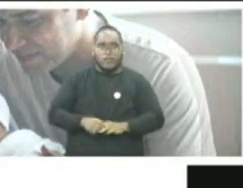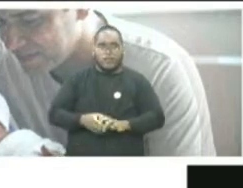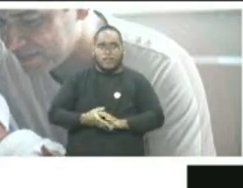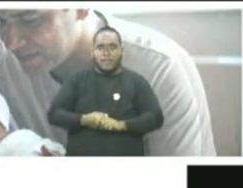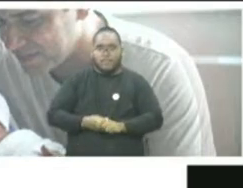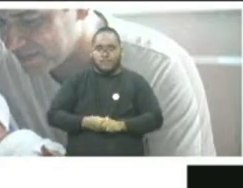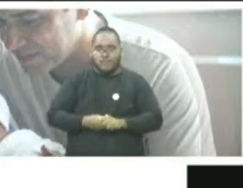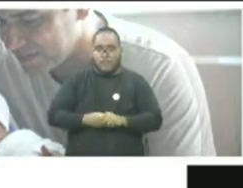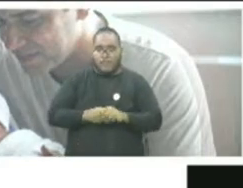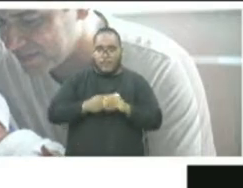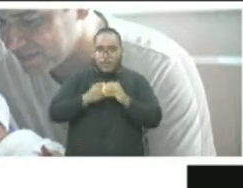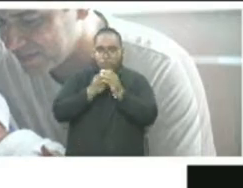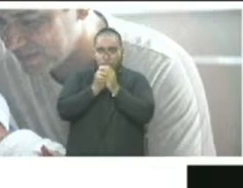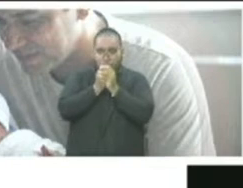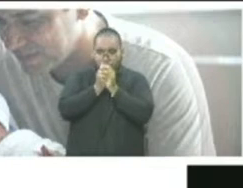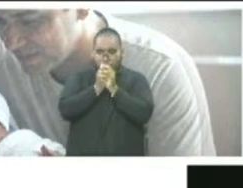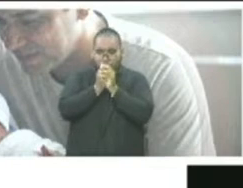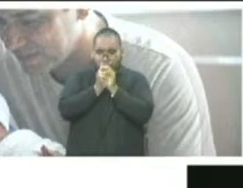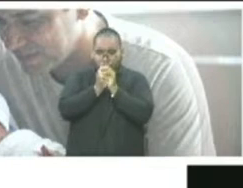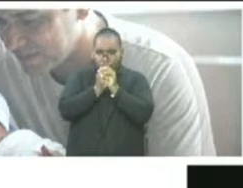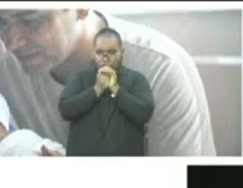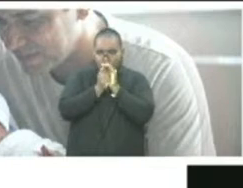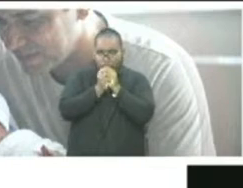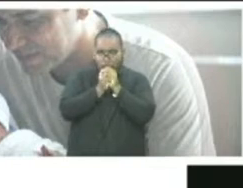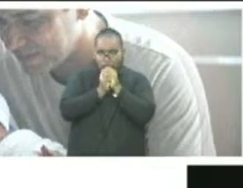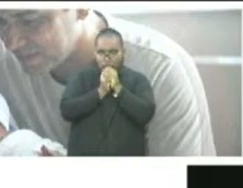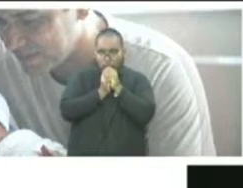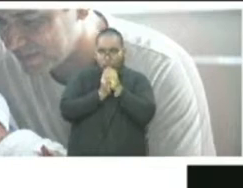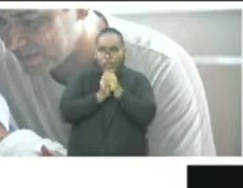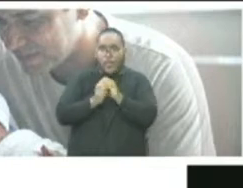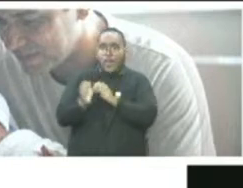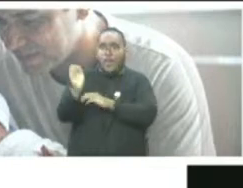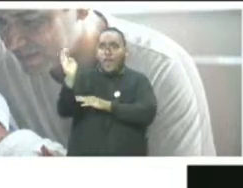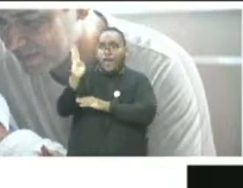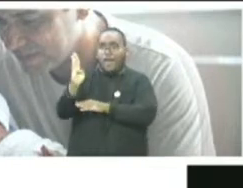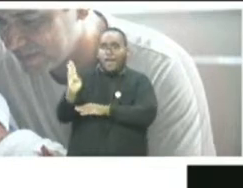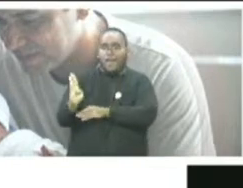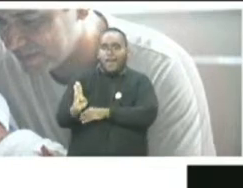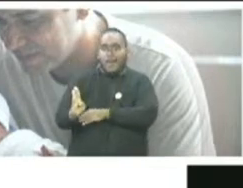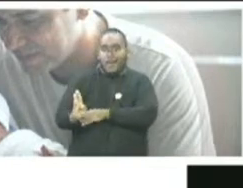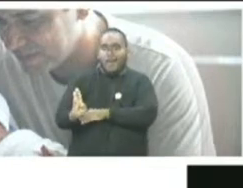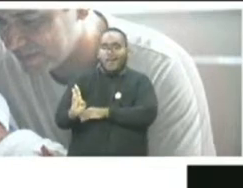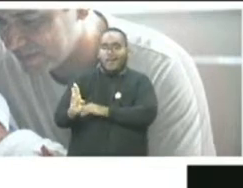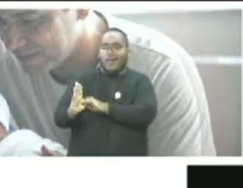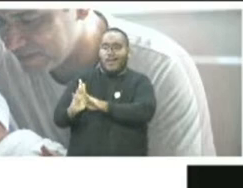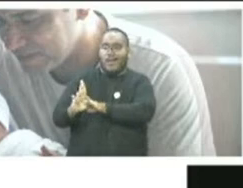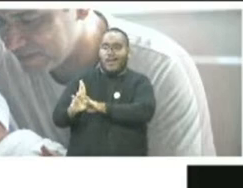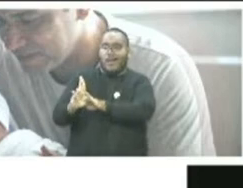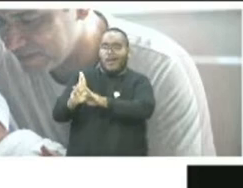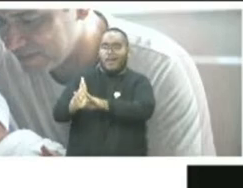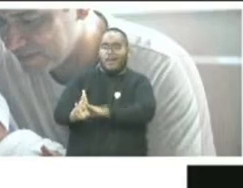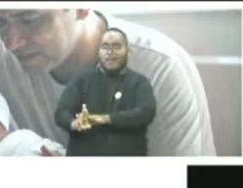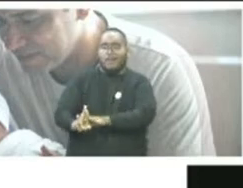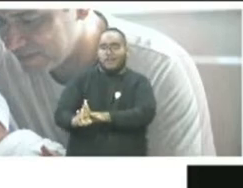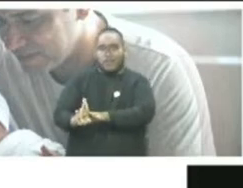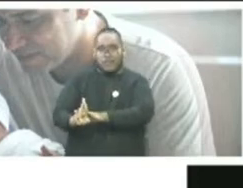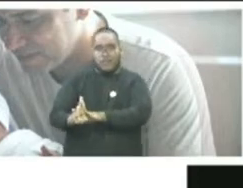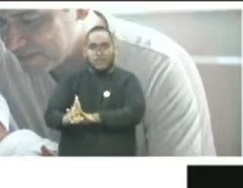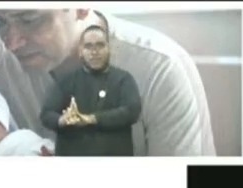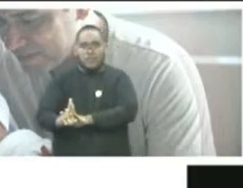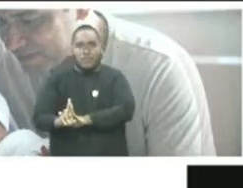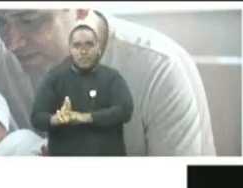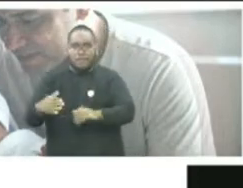O Brasil esteve representado desde o primeiro Congresso. a